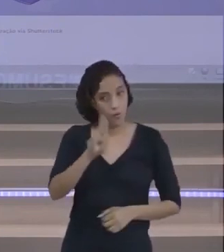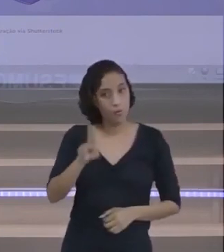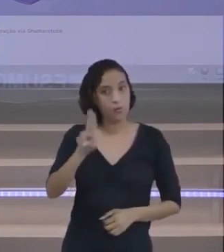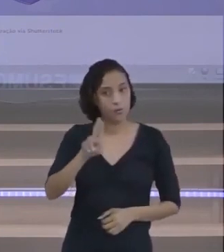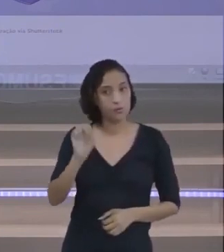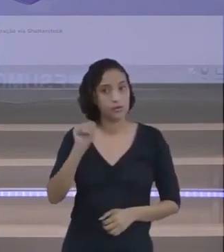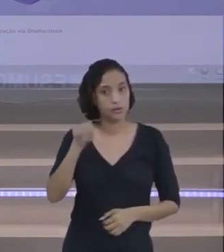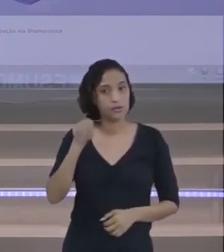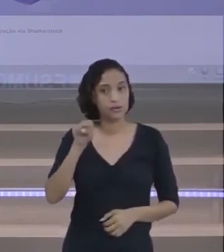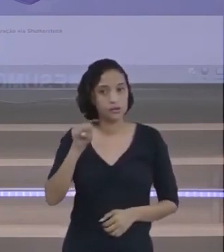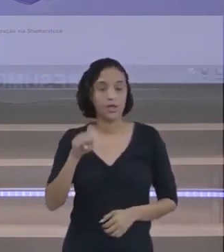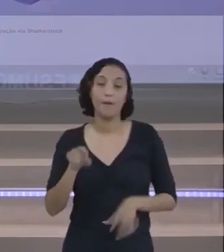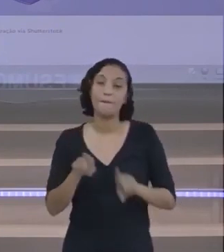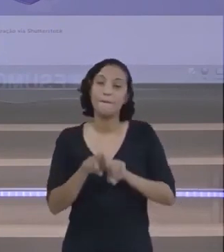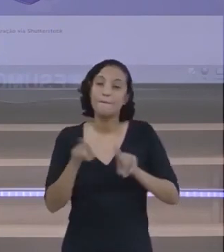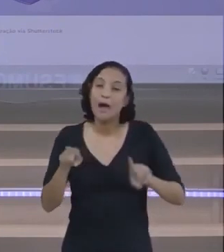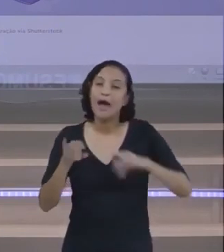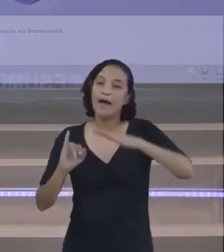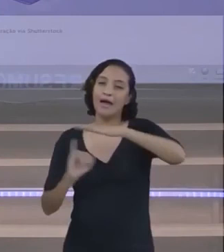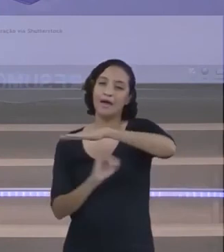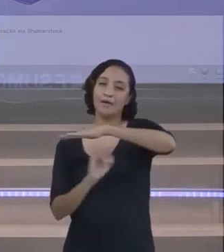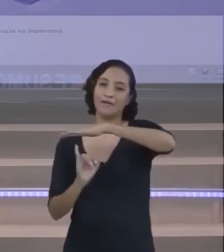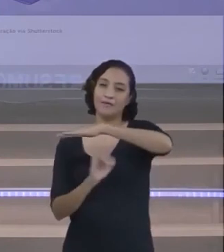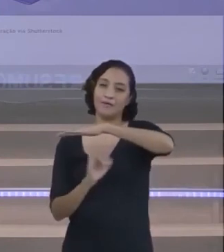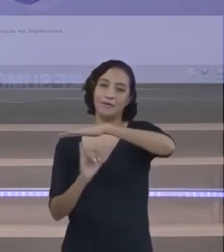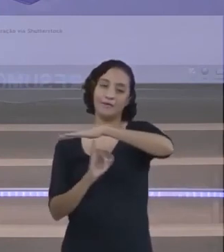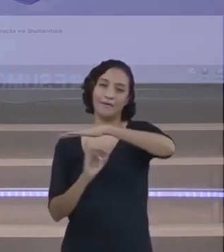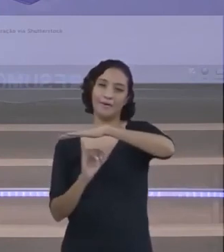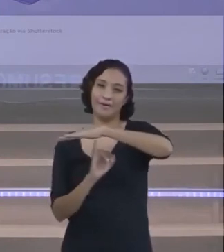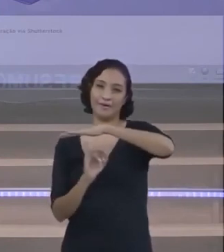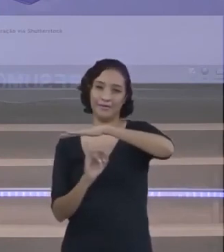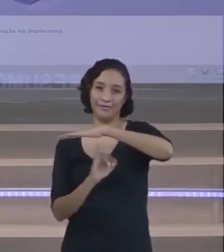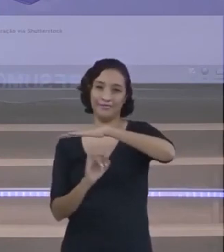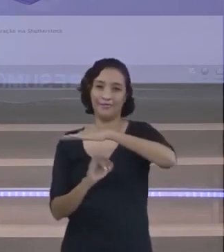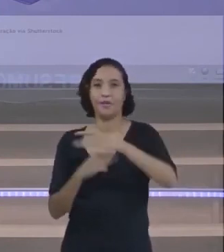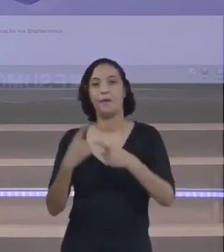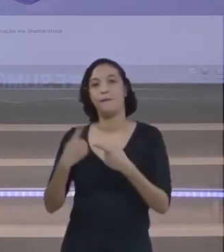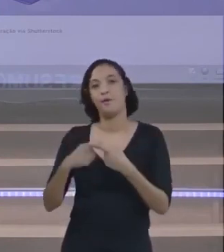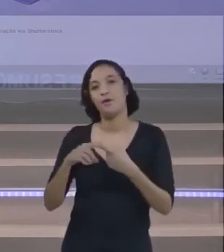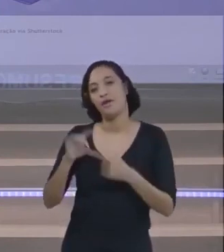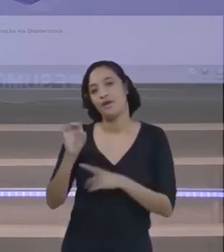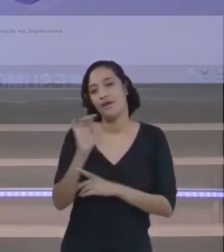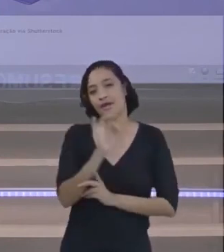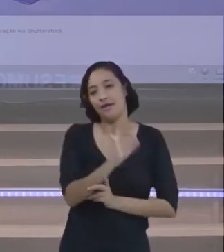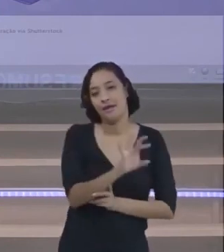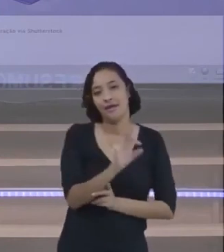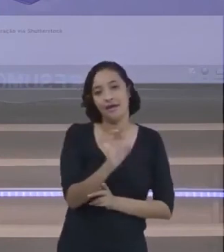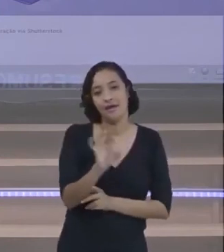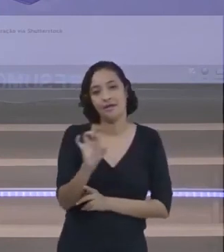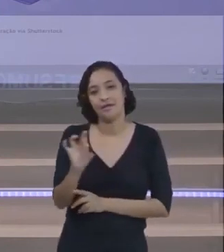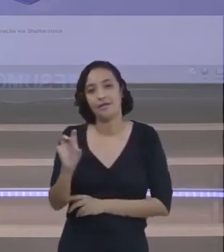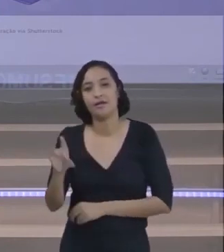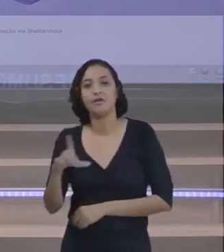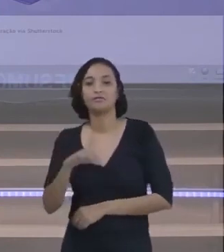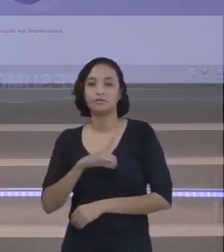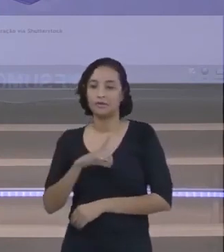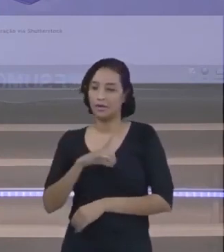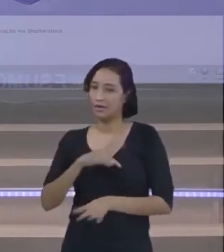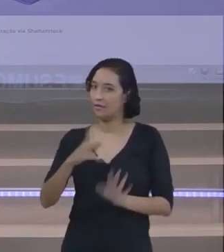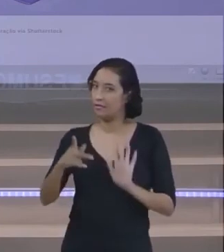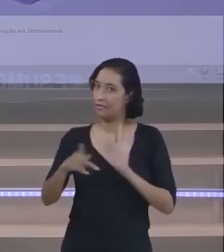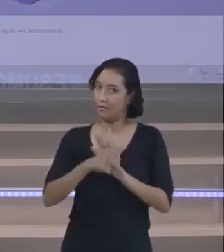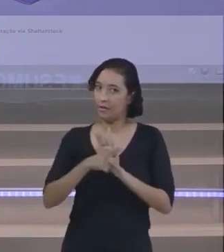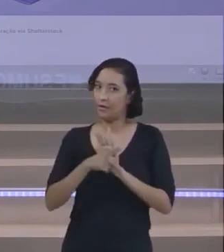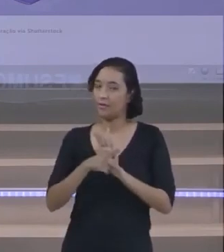não é convencional? Porque cada um vai ter sua própria medida. Então, são medidas aproximadas. Mas nós